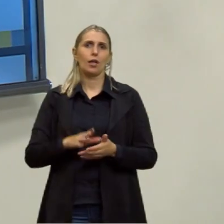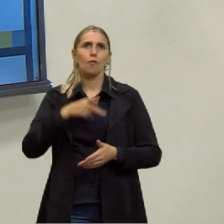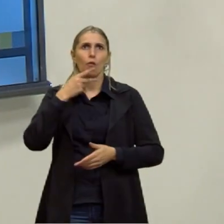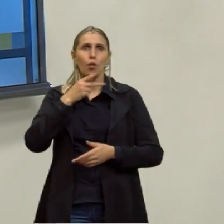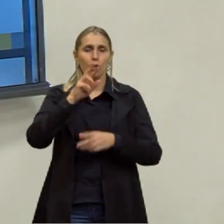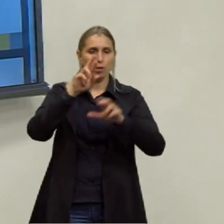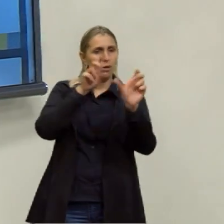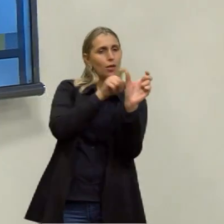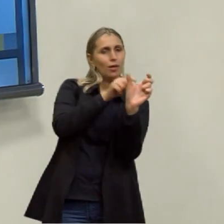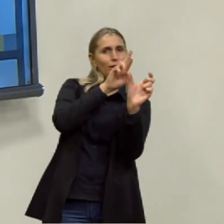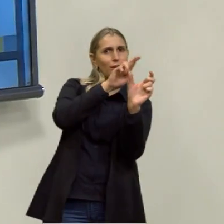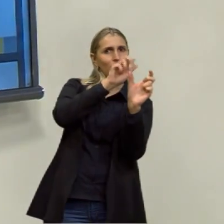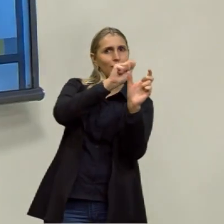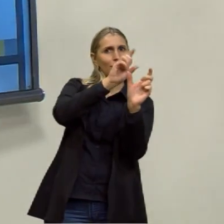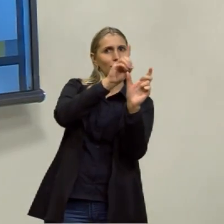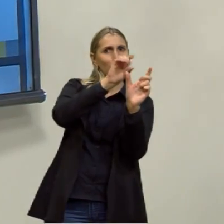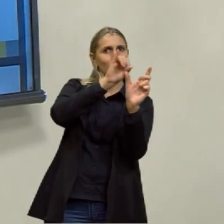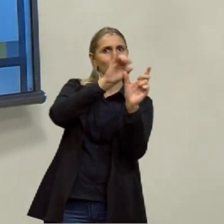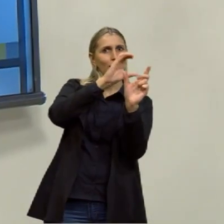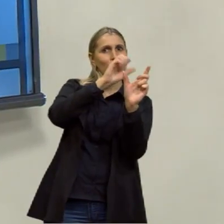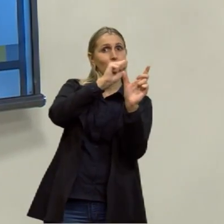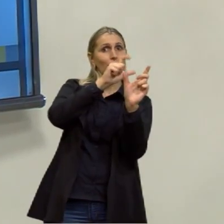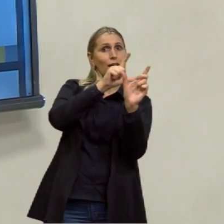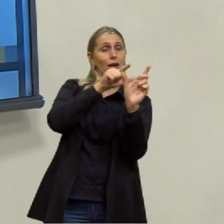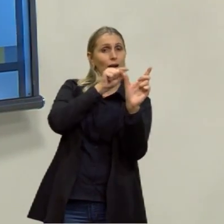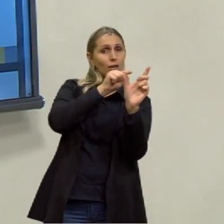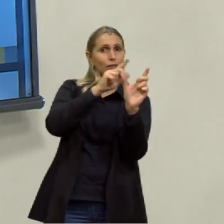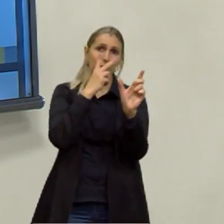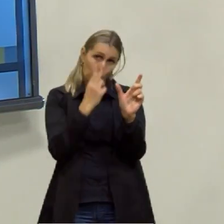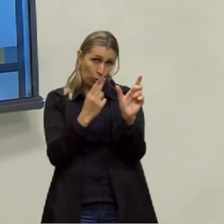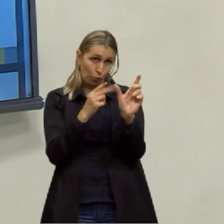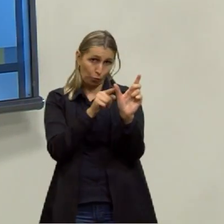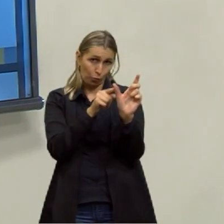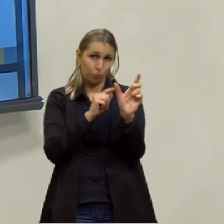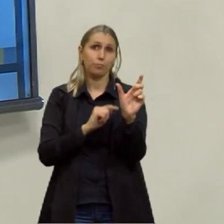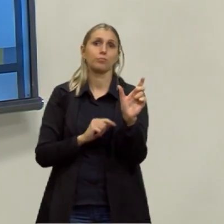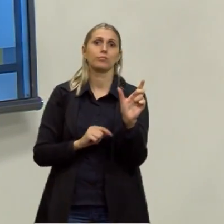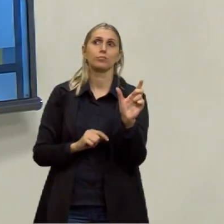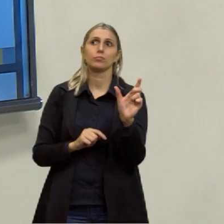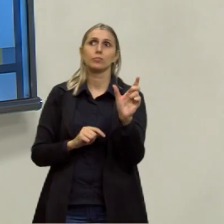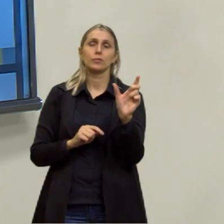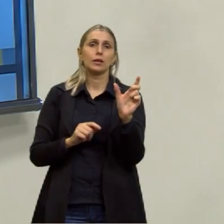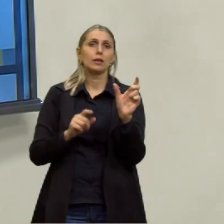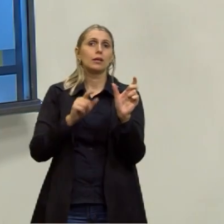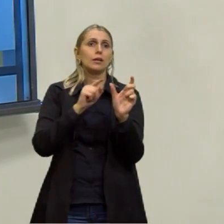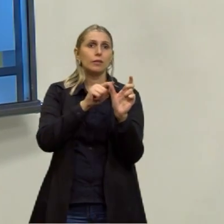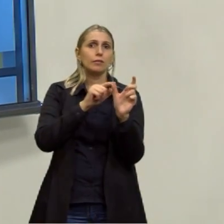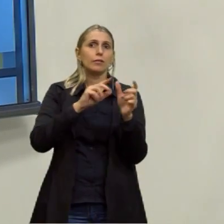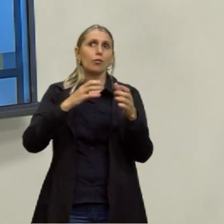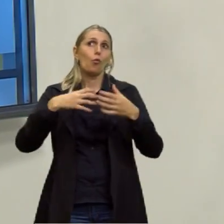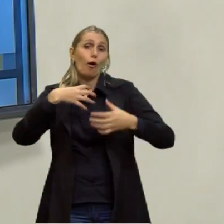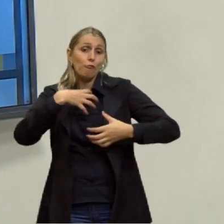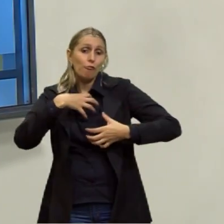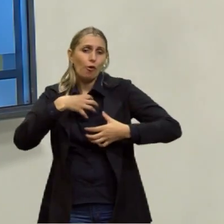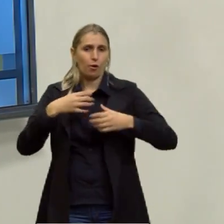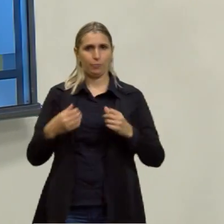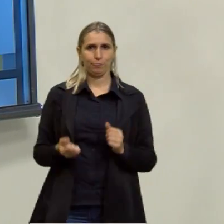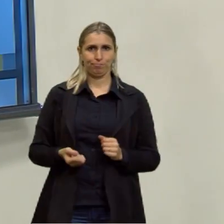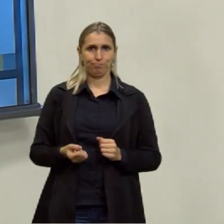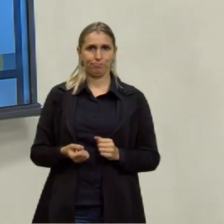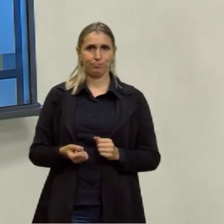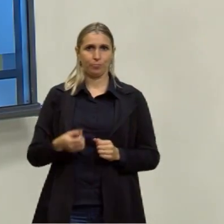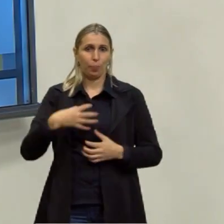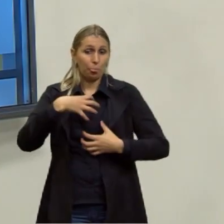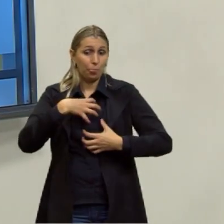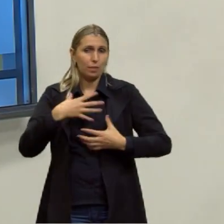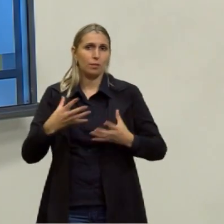gente falou de é a última aula né que o radical é daquilo que ficava igual o radical determinava forma tá